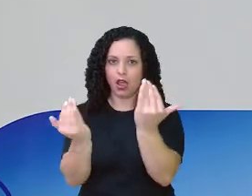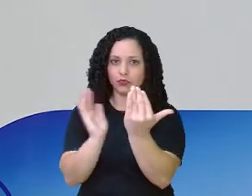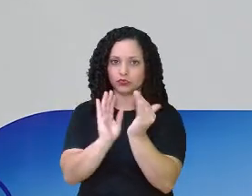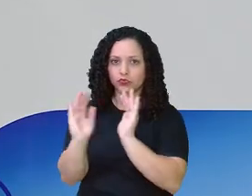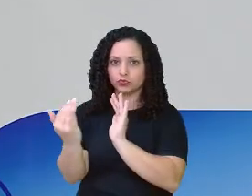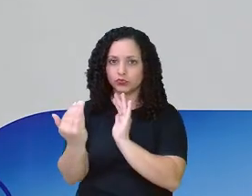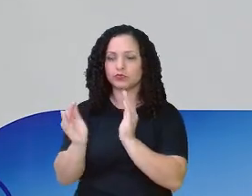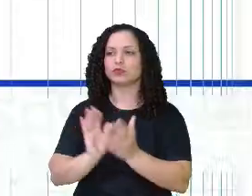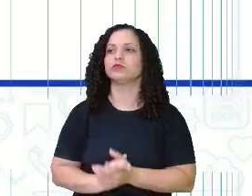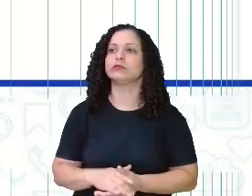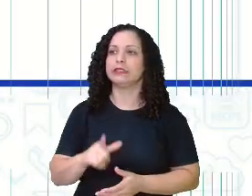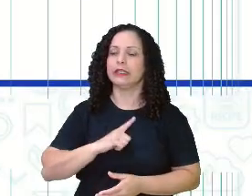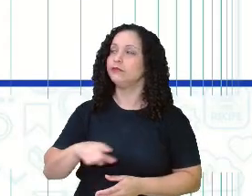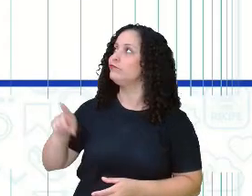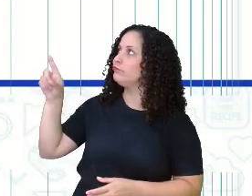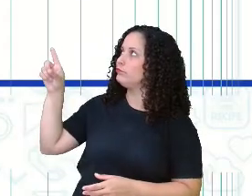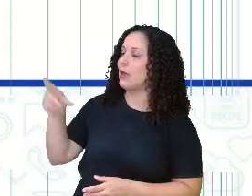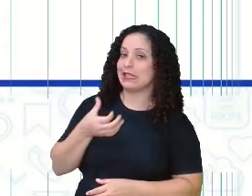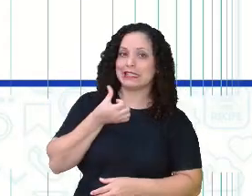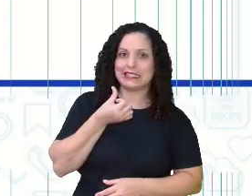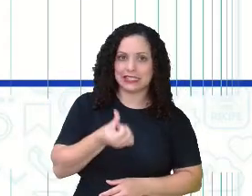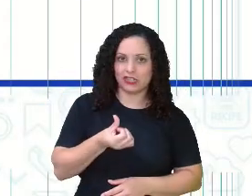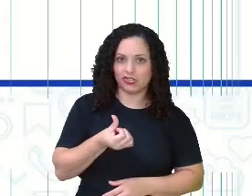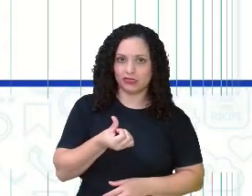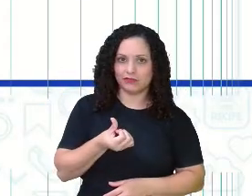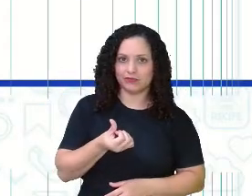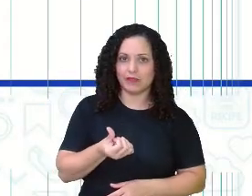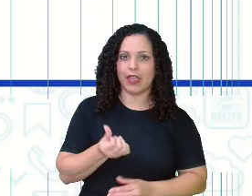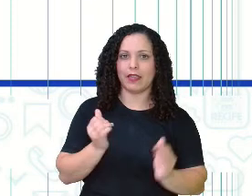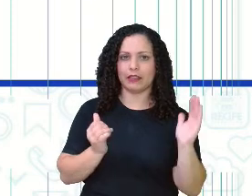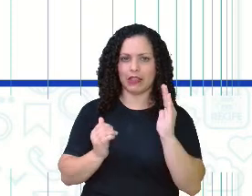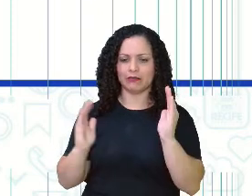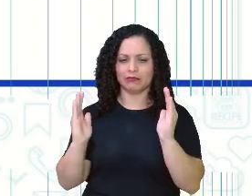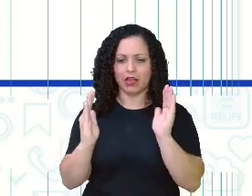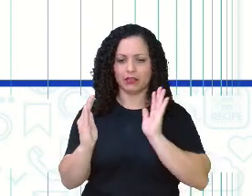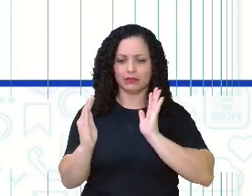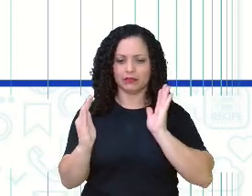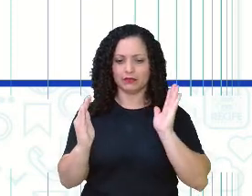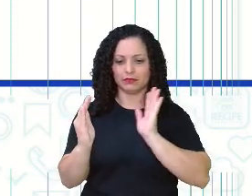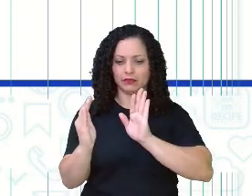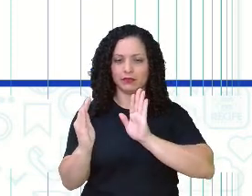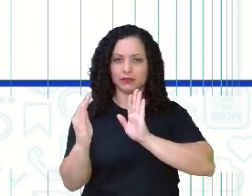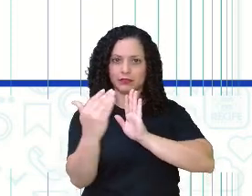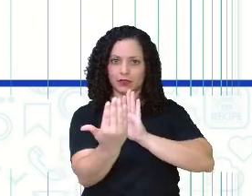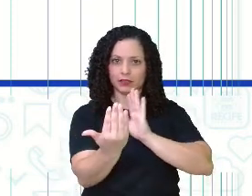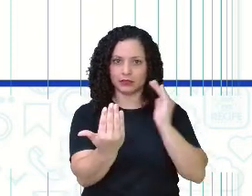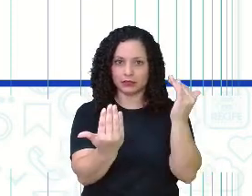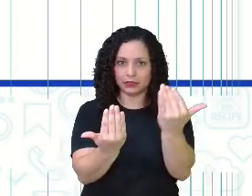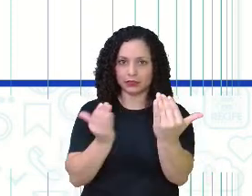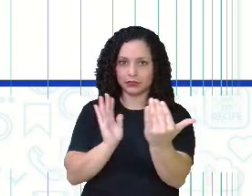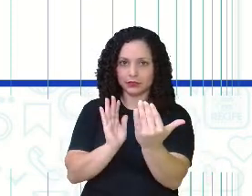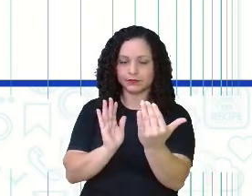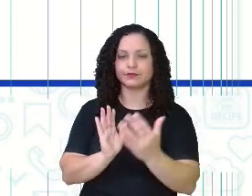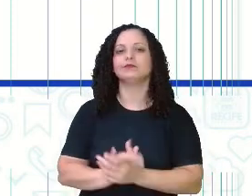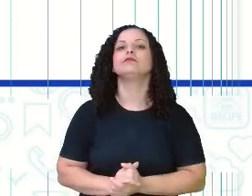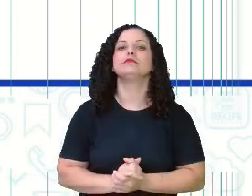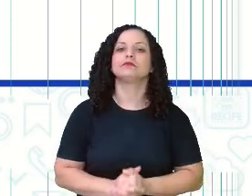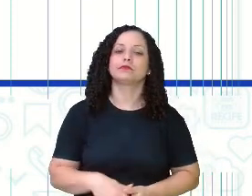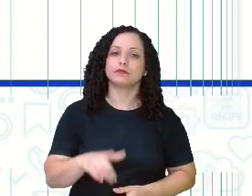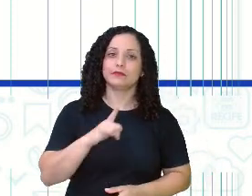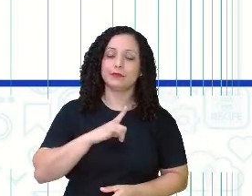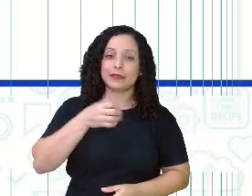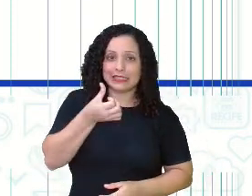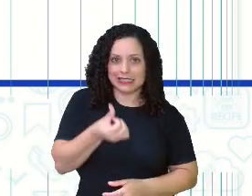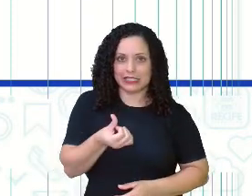que tem 6 lados e tem uma outra que tem 4 lados. A que tem 6 lados a gente chama de prisma de